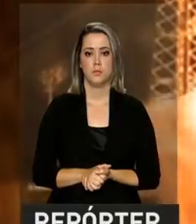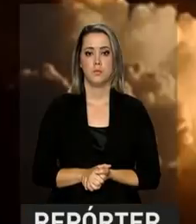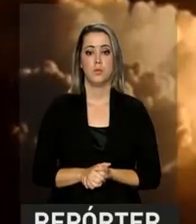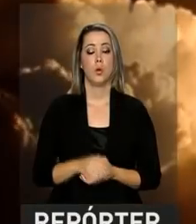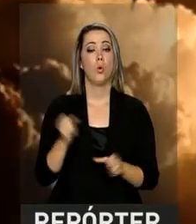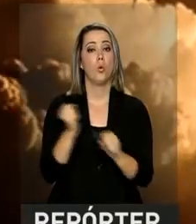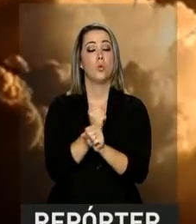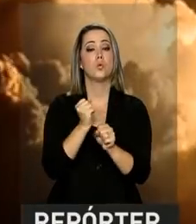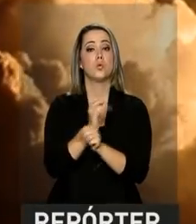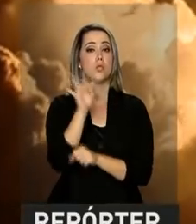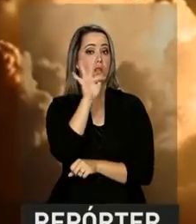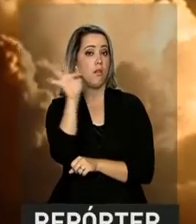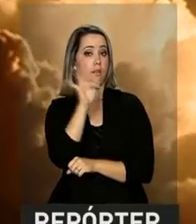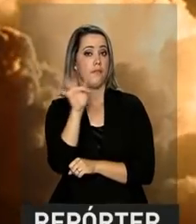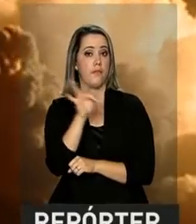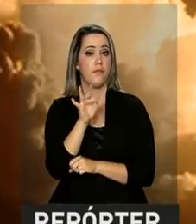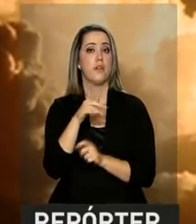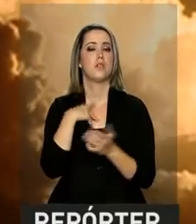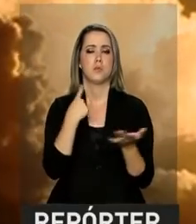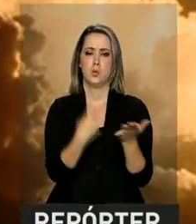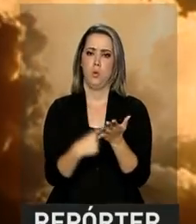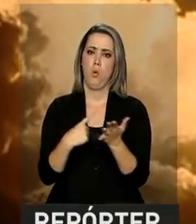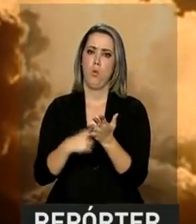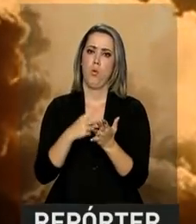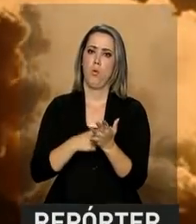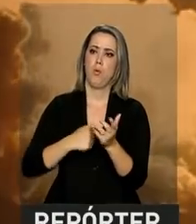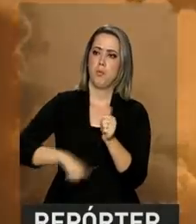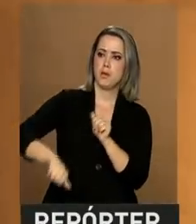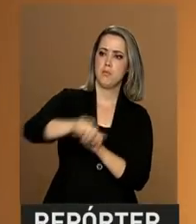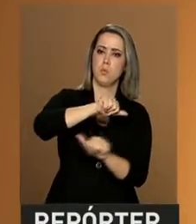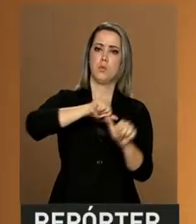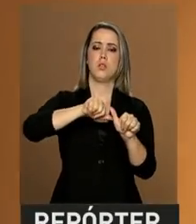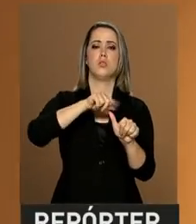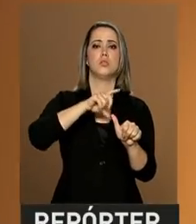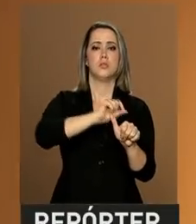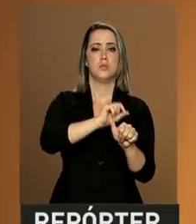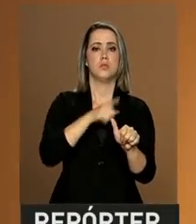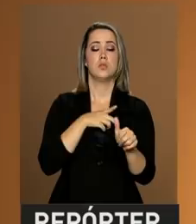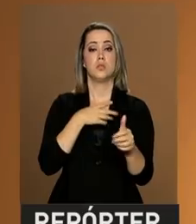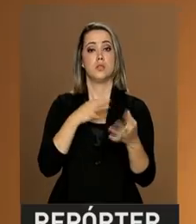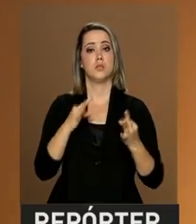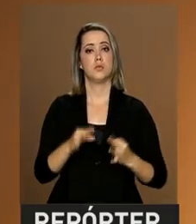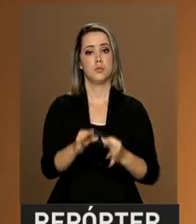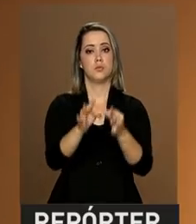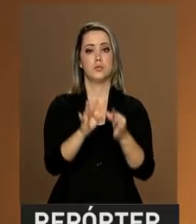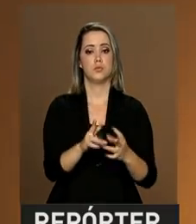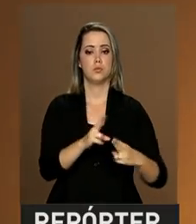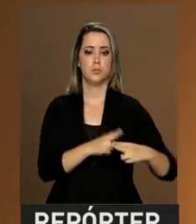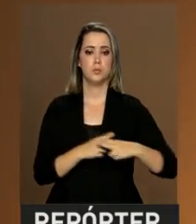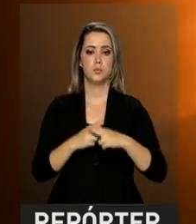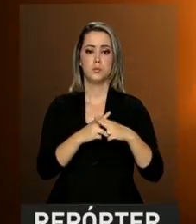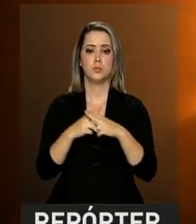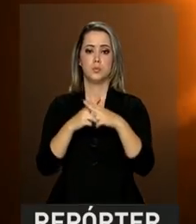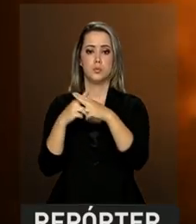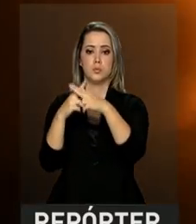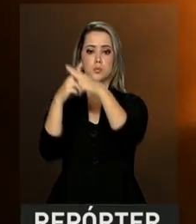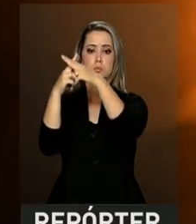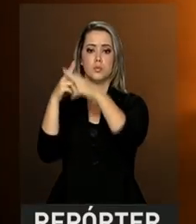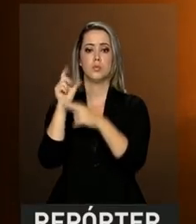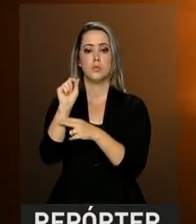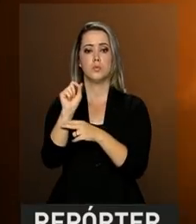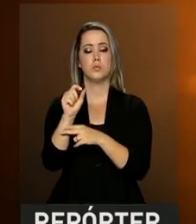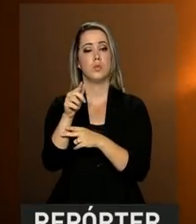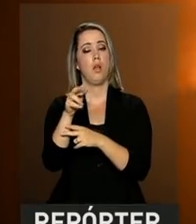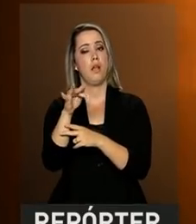Construído na França com acordo de transferência de tecnologia, o equipamento foi levado ao espaço por um foguete que partiu do Centro Espacial de Kourou,